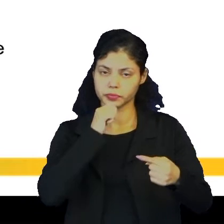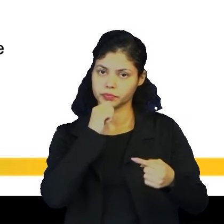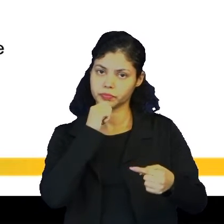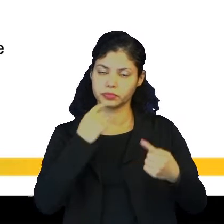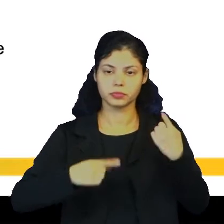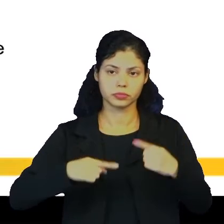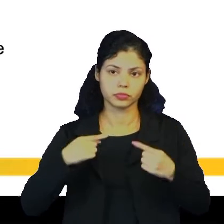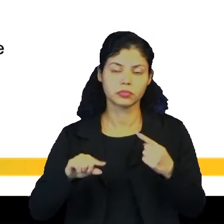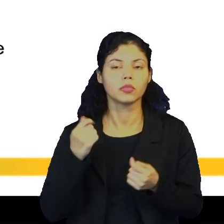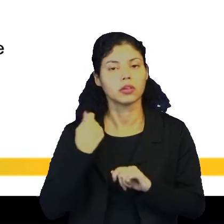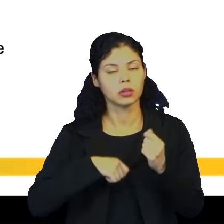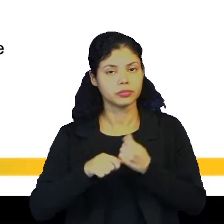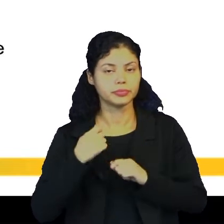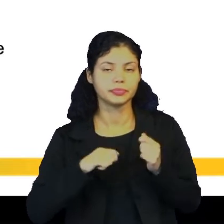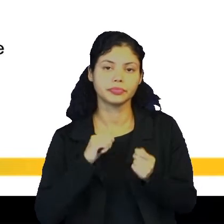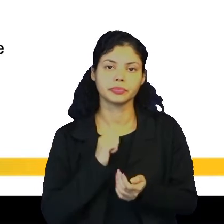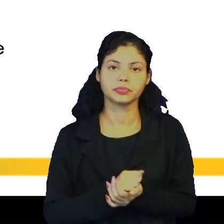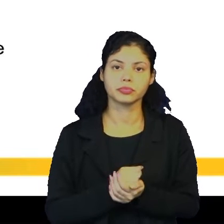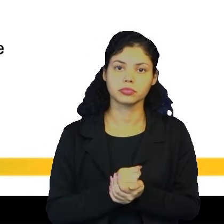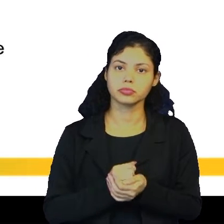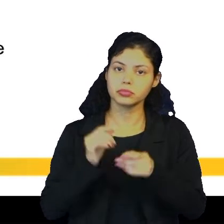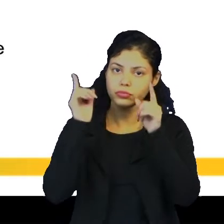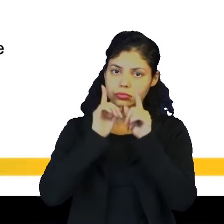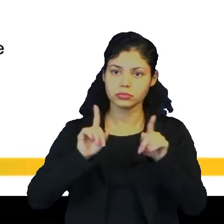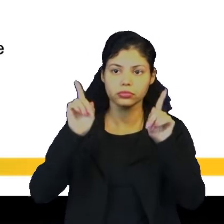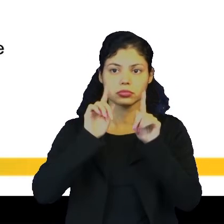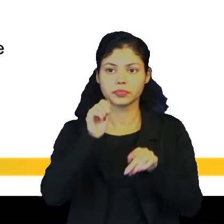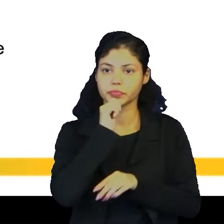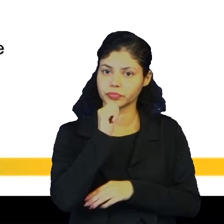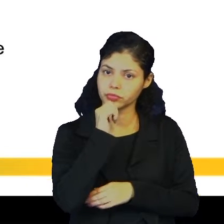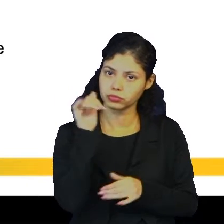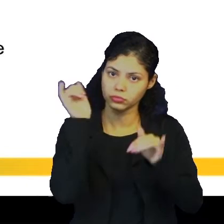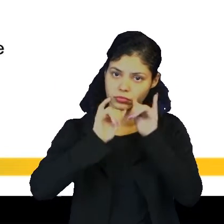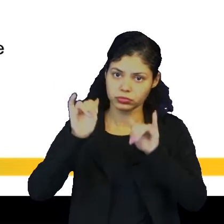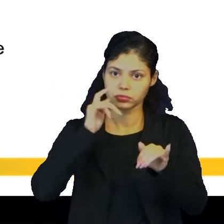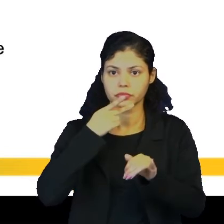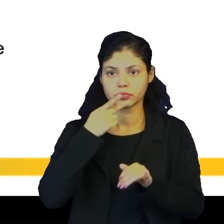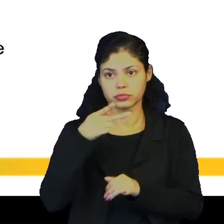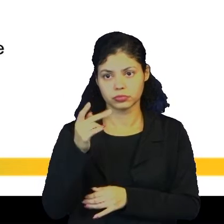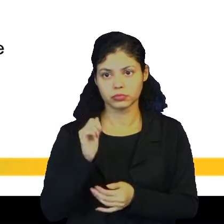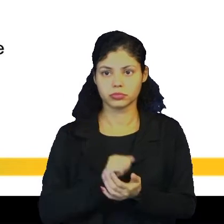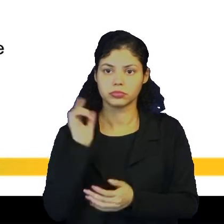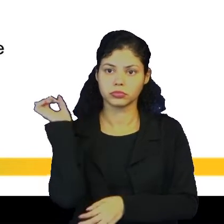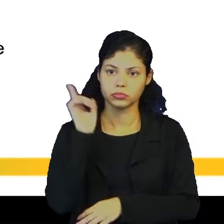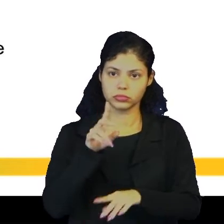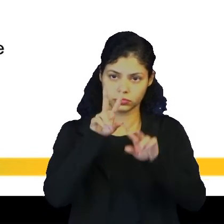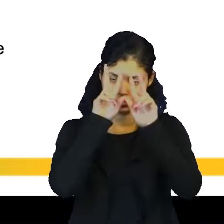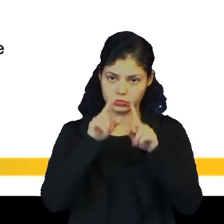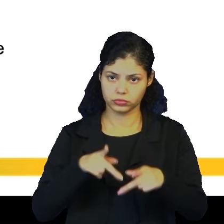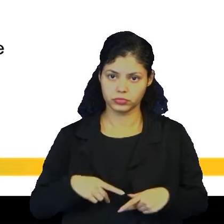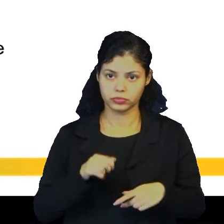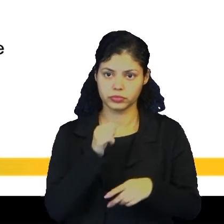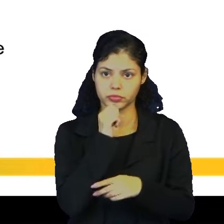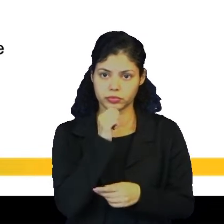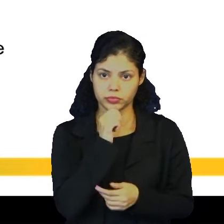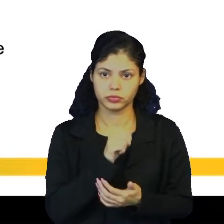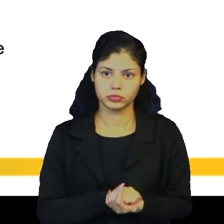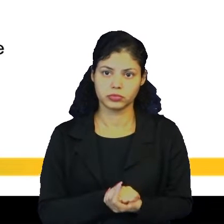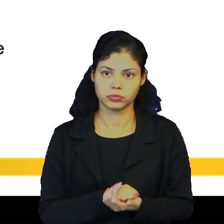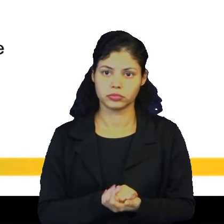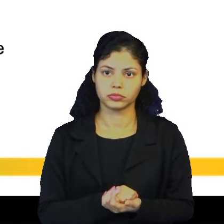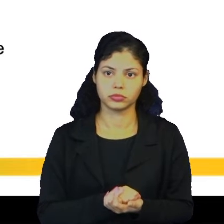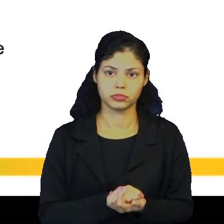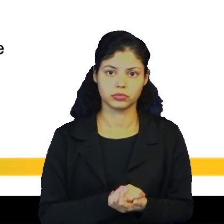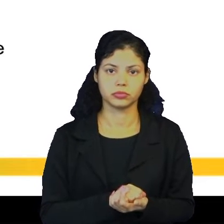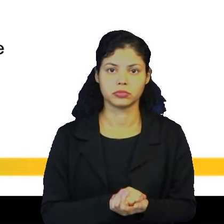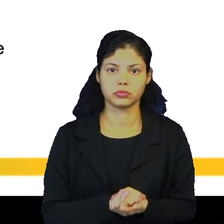política e econômica. E a Declaração, né, Universal dos Direitos Humanos, né, que estabelece o direito de, né,